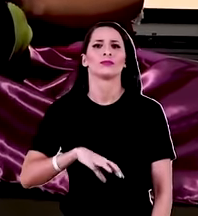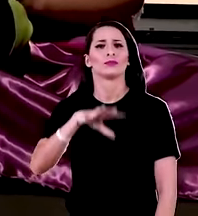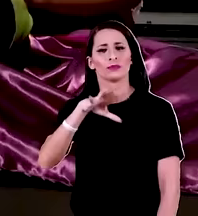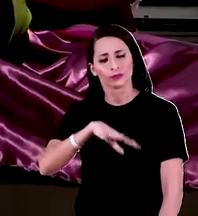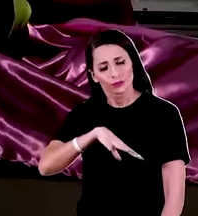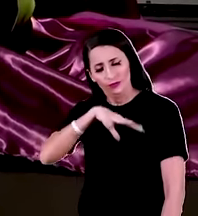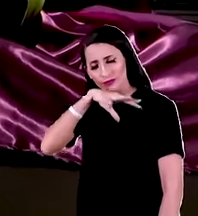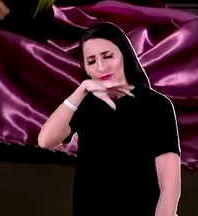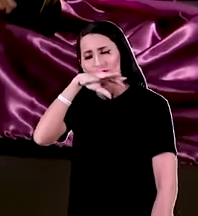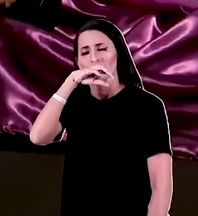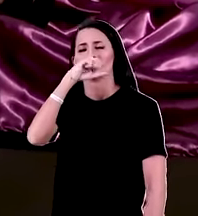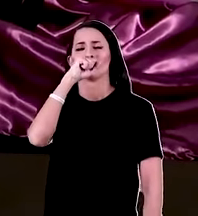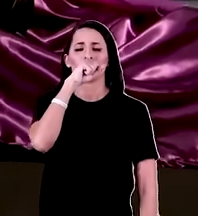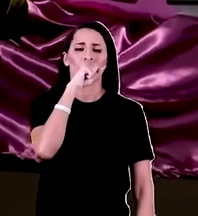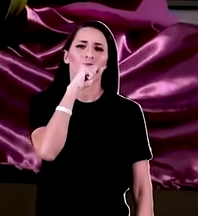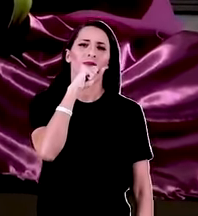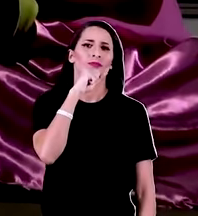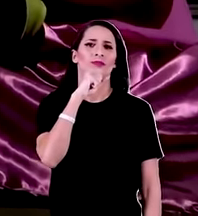respira.